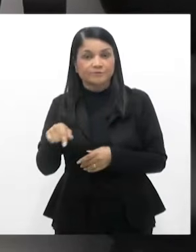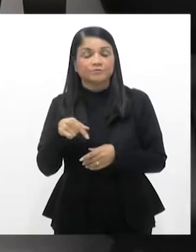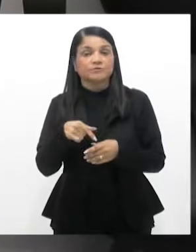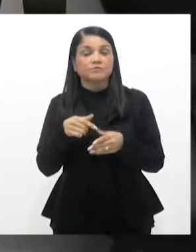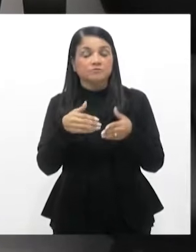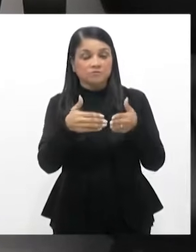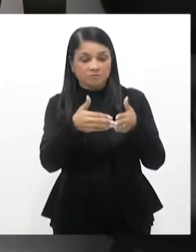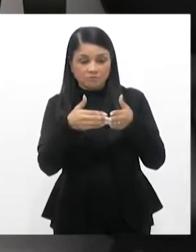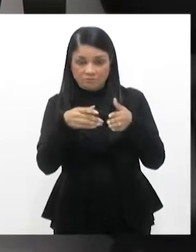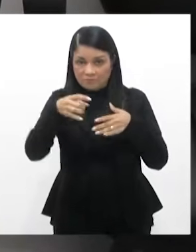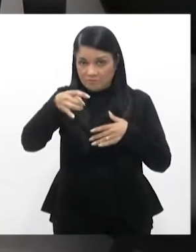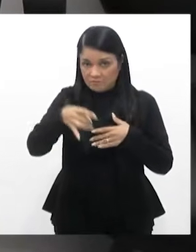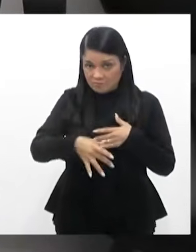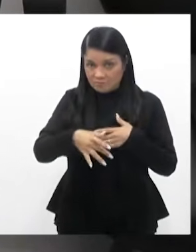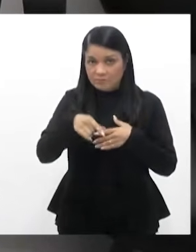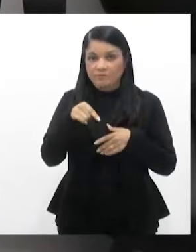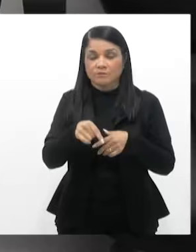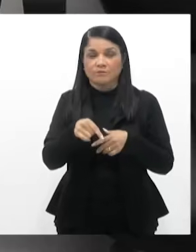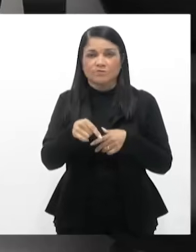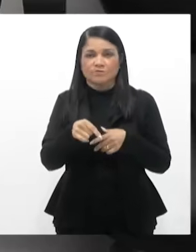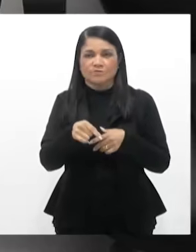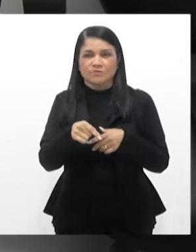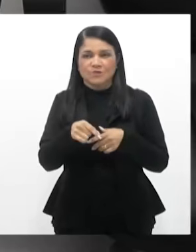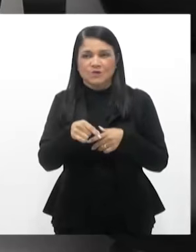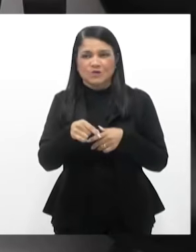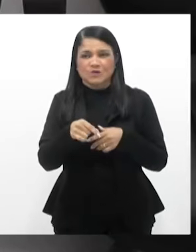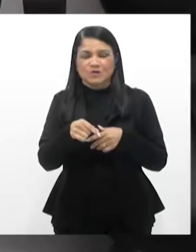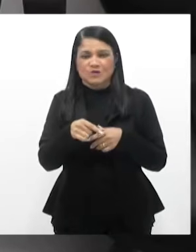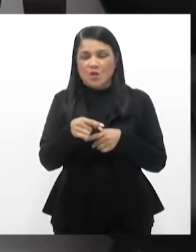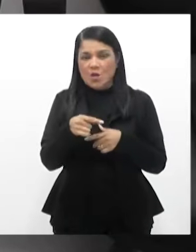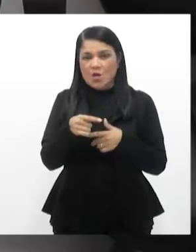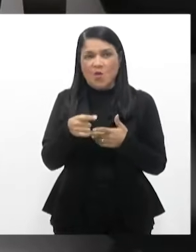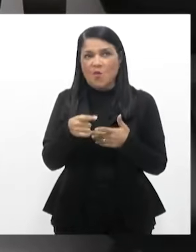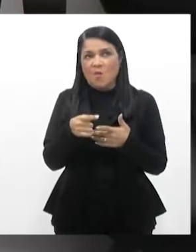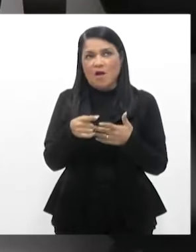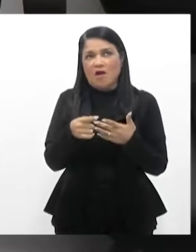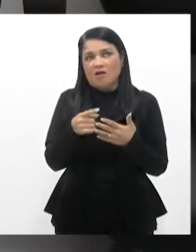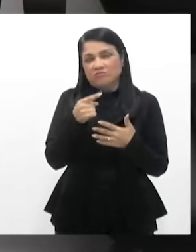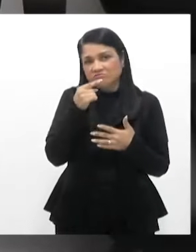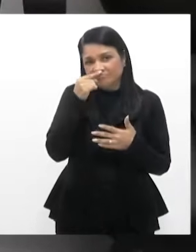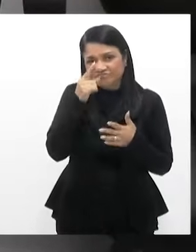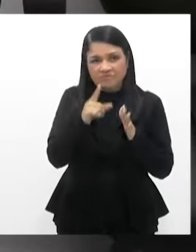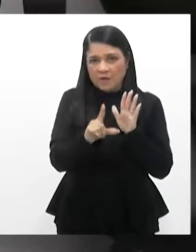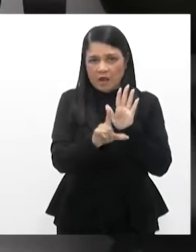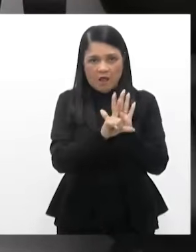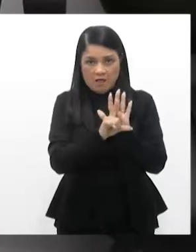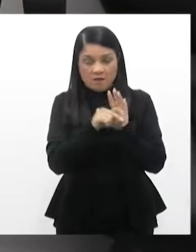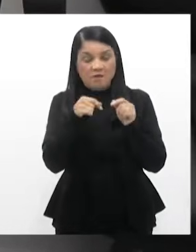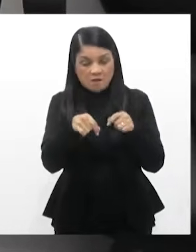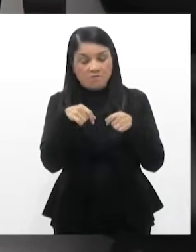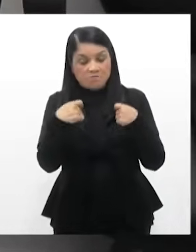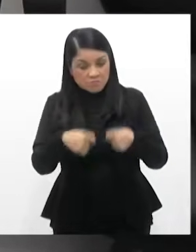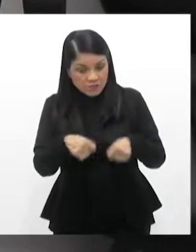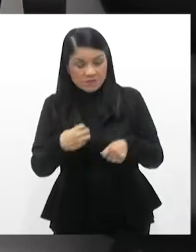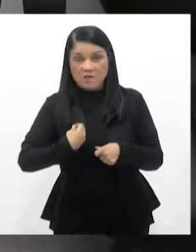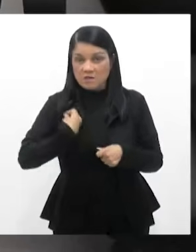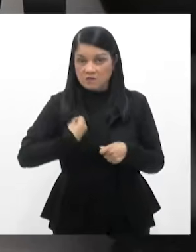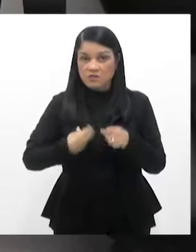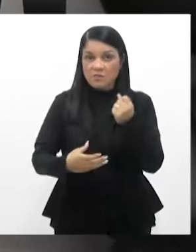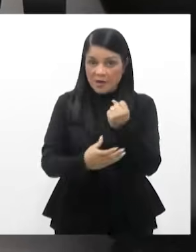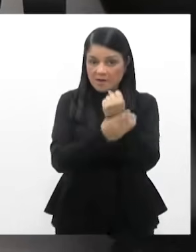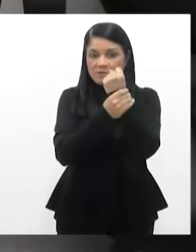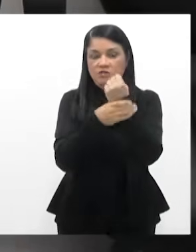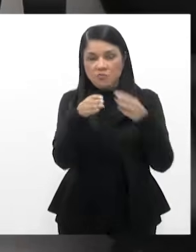desincompatibilização, ela não é um capricho formal da lei, né? Ela existe para garantir a igualdade